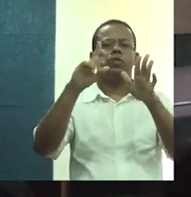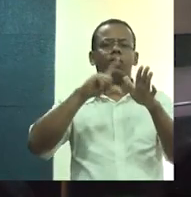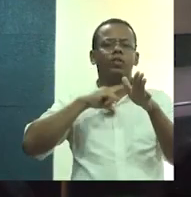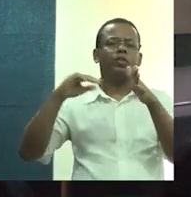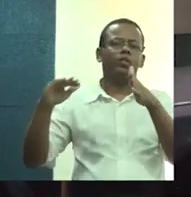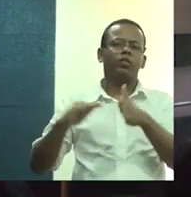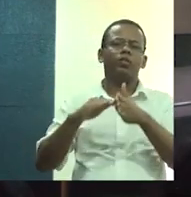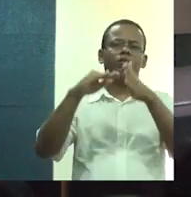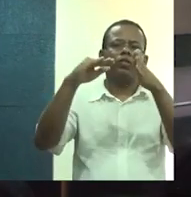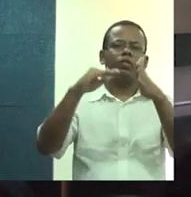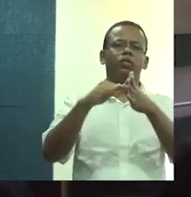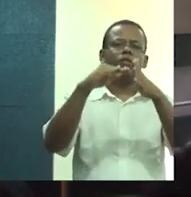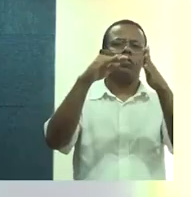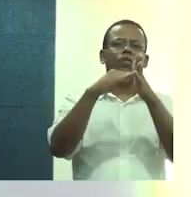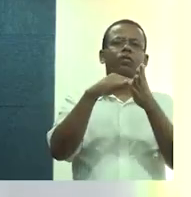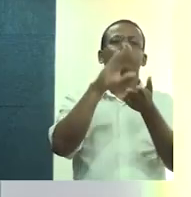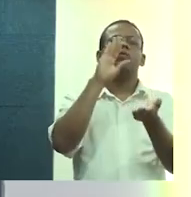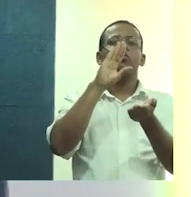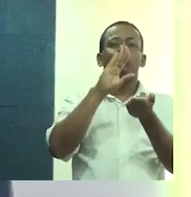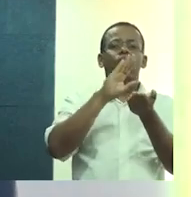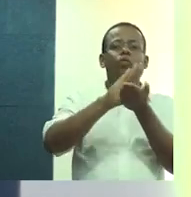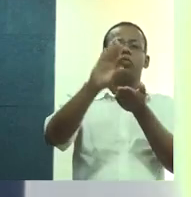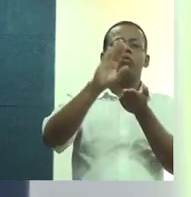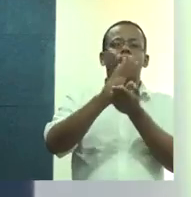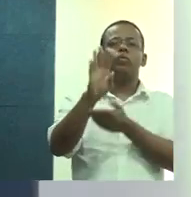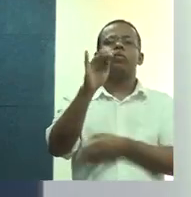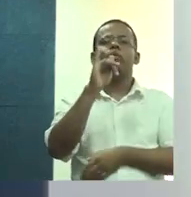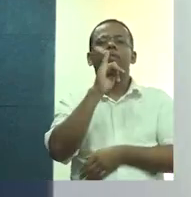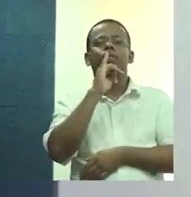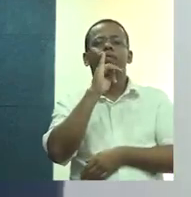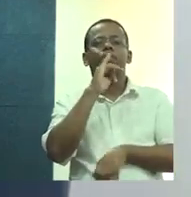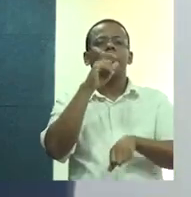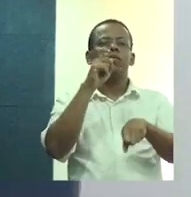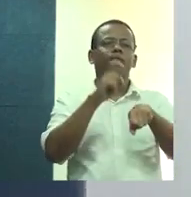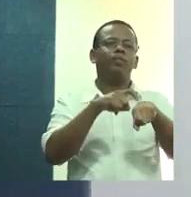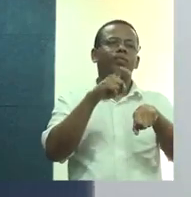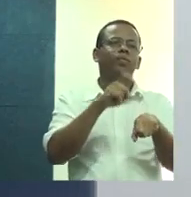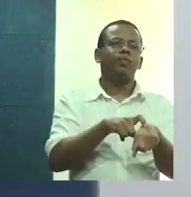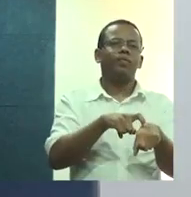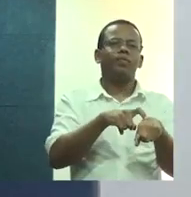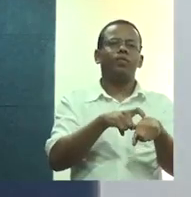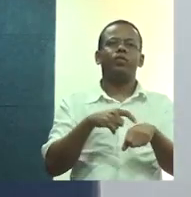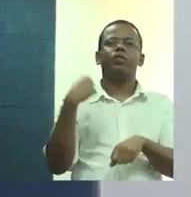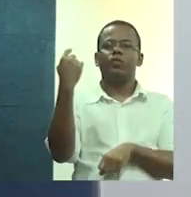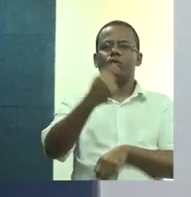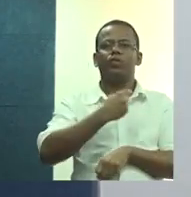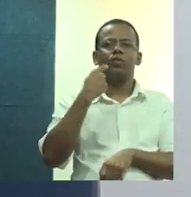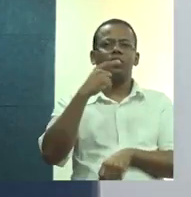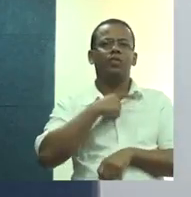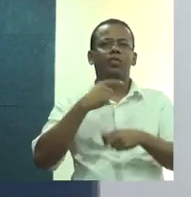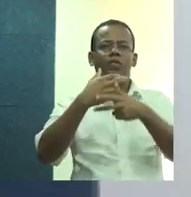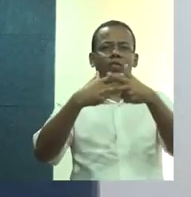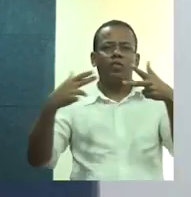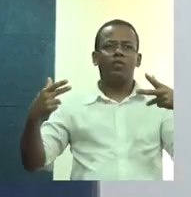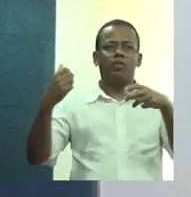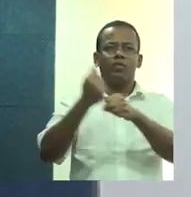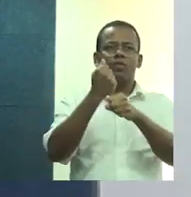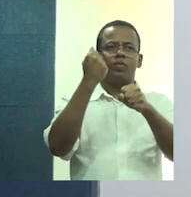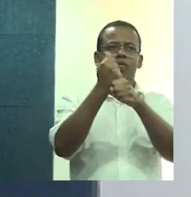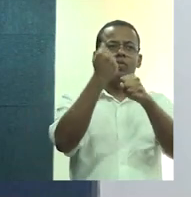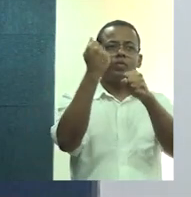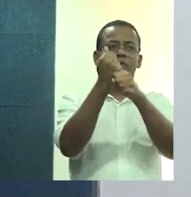há limites nesse investimento né limites como temporalidade por exemplo a gente tem muitas das